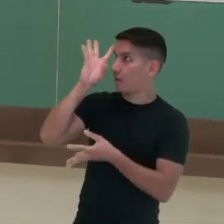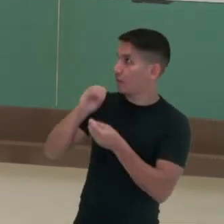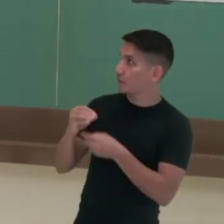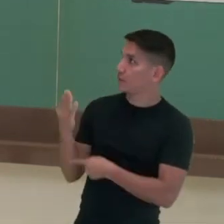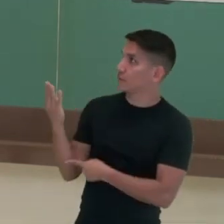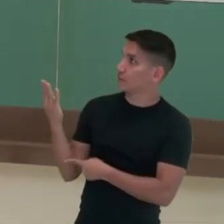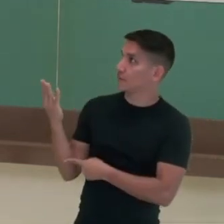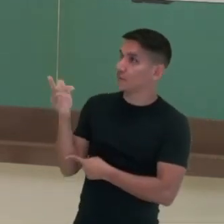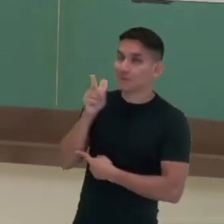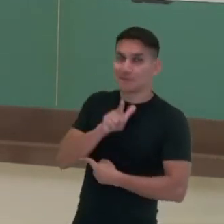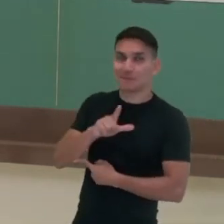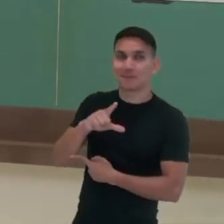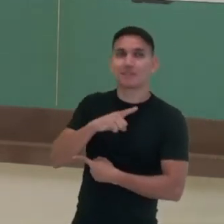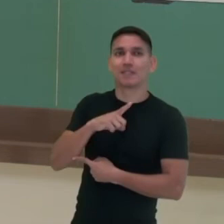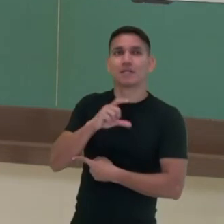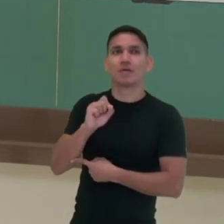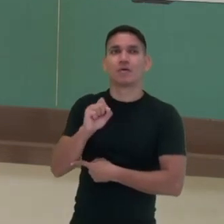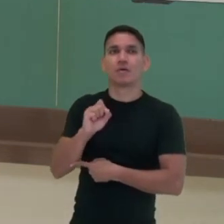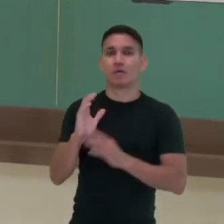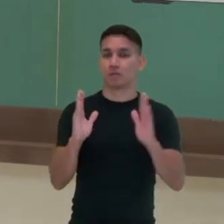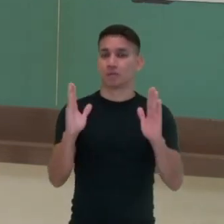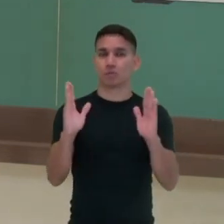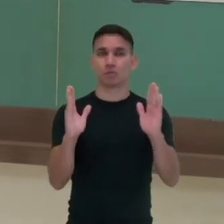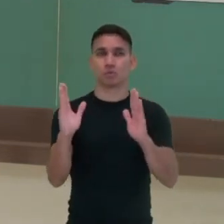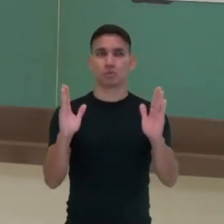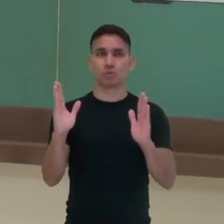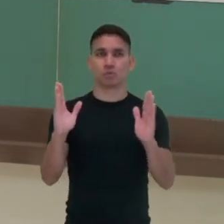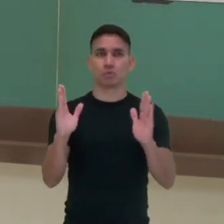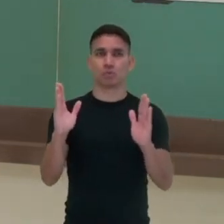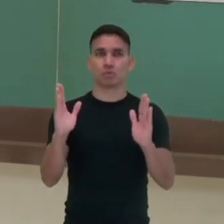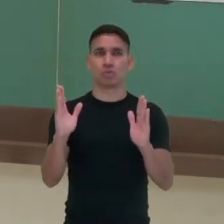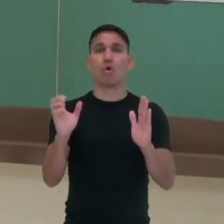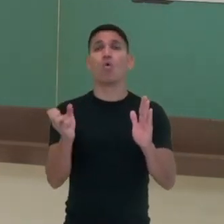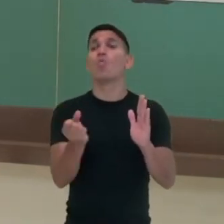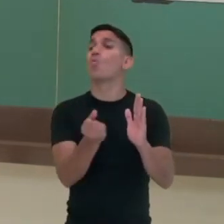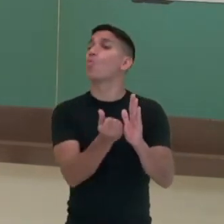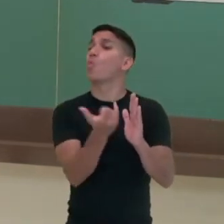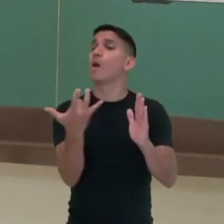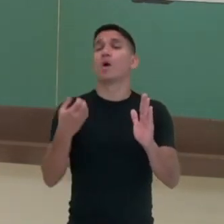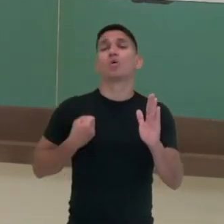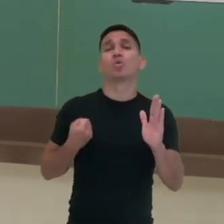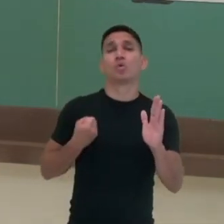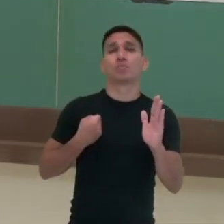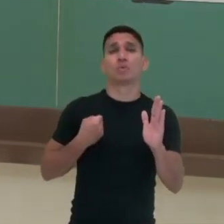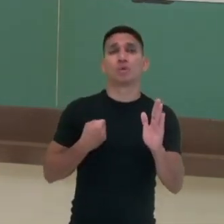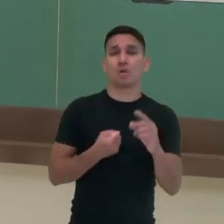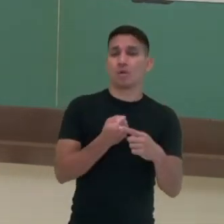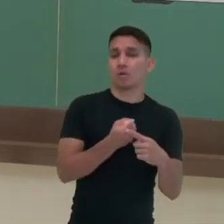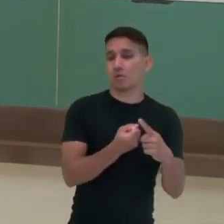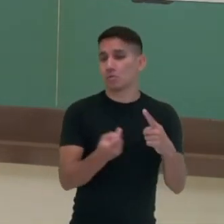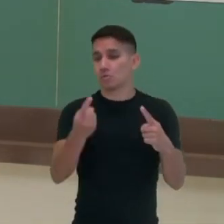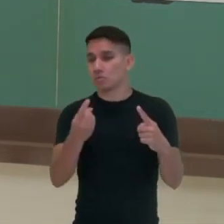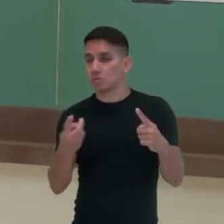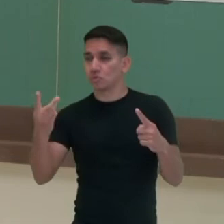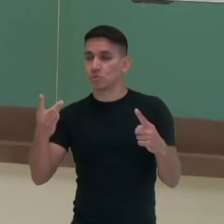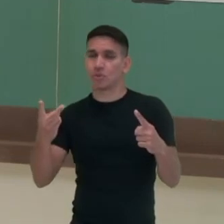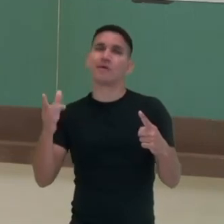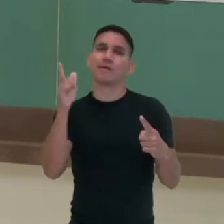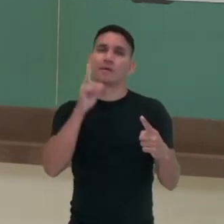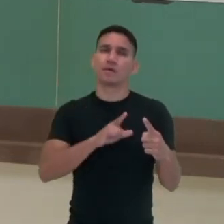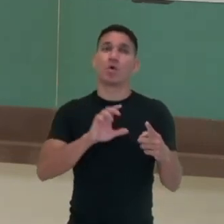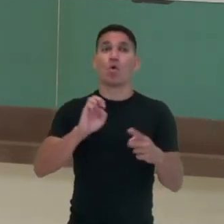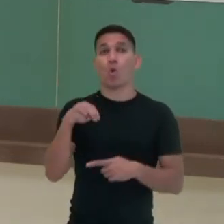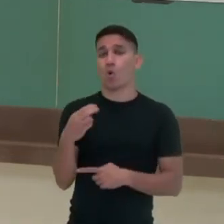desse retângulo é esse intervalo aqui, ó, né? Então, quantas unidades? 2 unidades, ou apenas pensar, 5